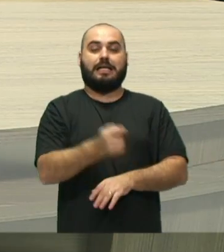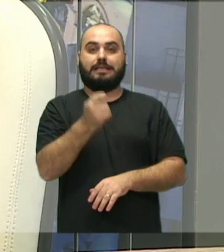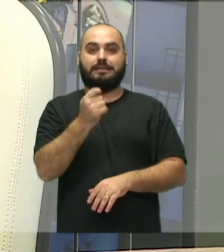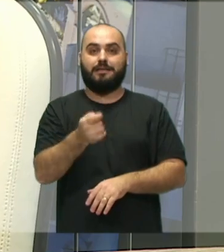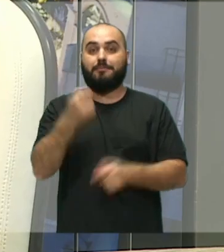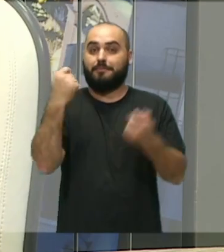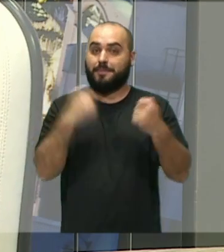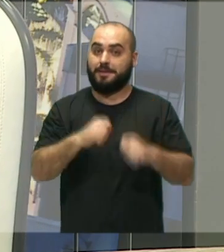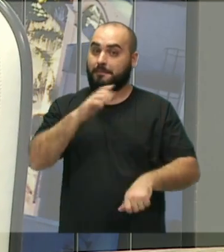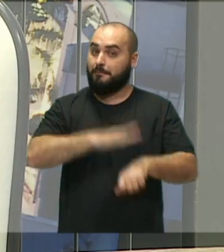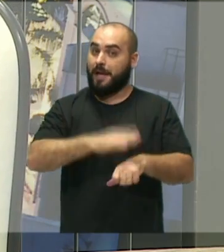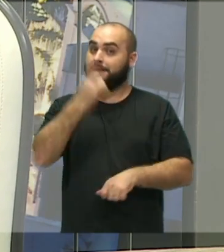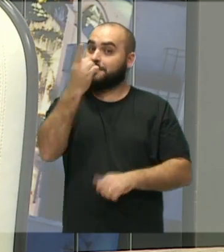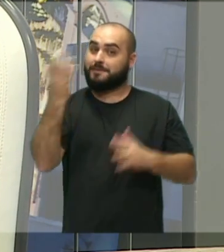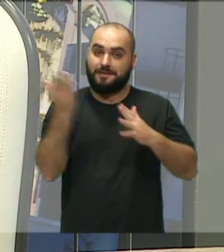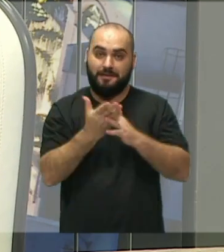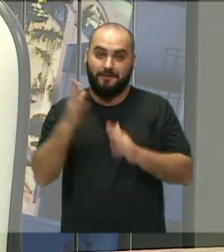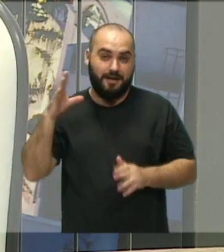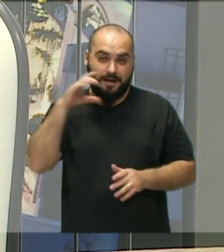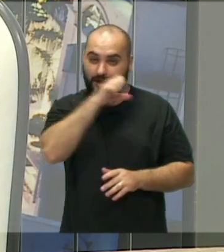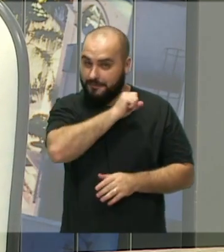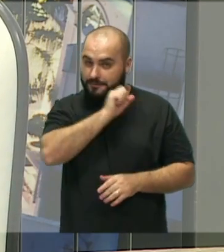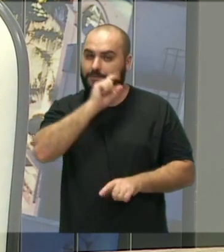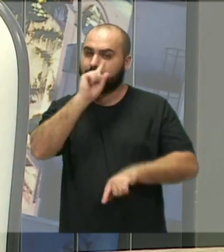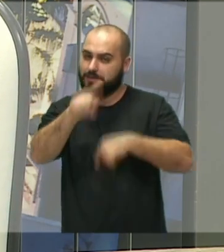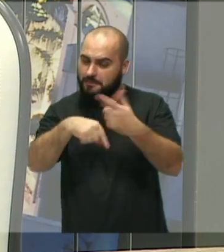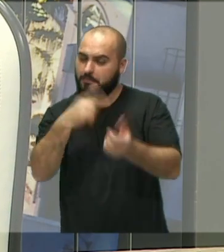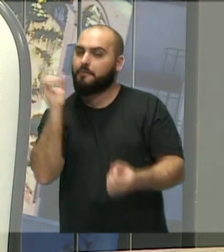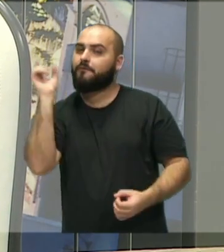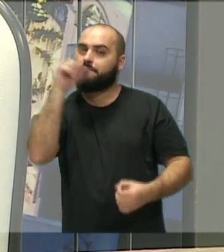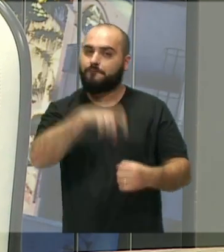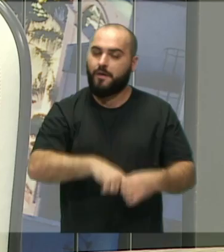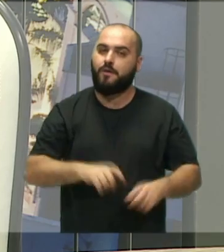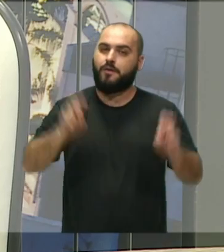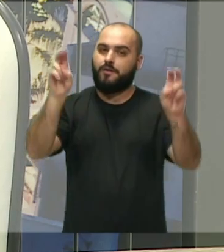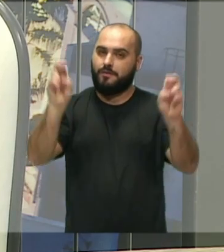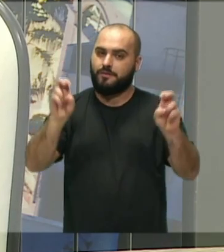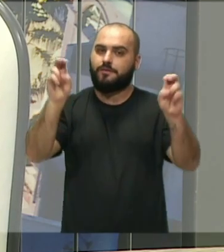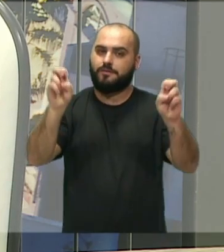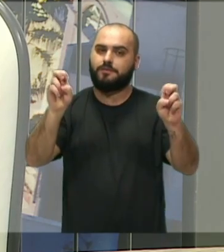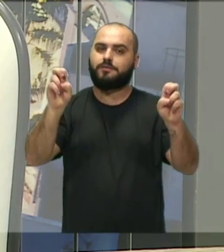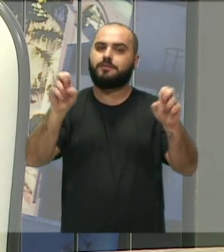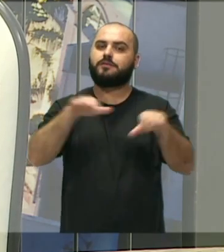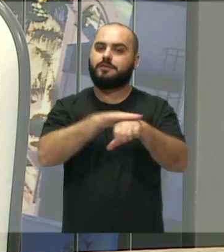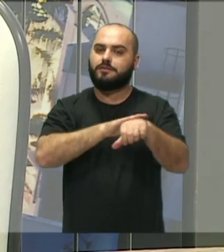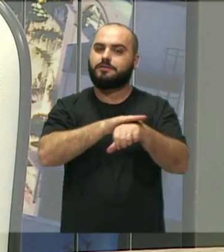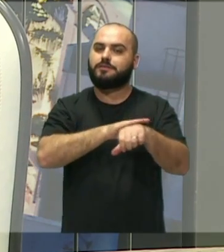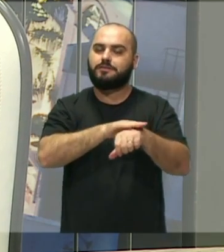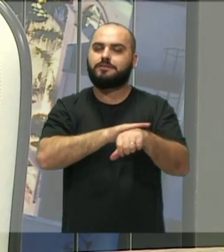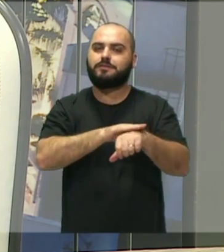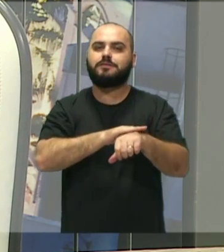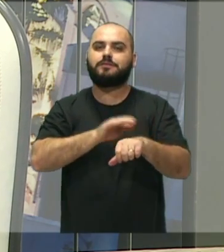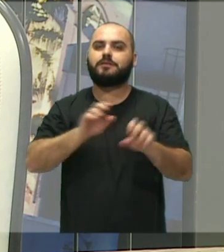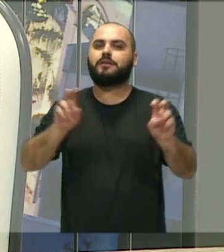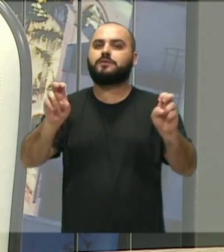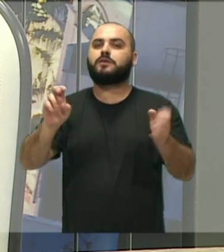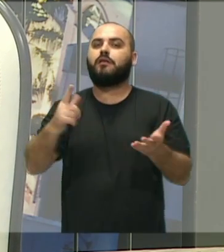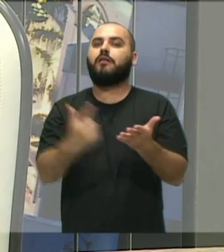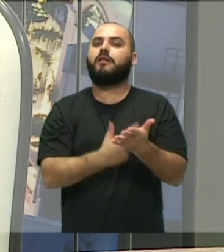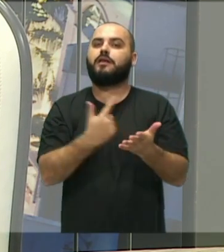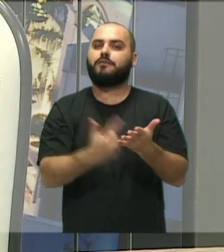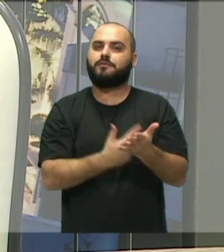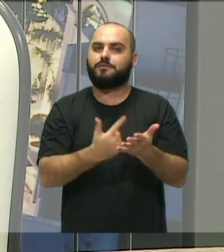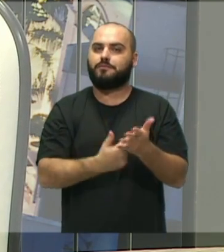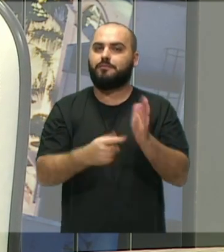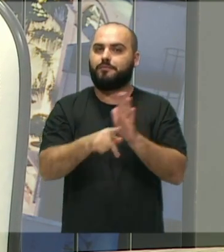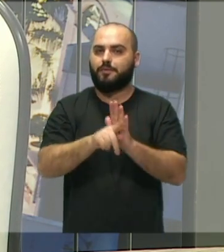precisa fazer mais um pequeno intervalo e na volta a gente vai falar ainda mais sobre o livro